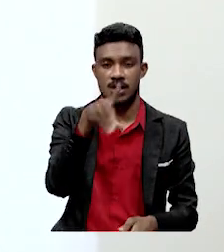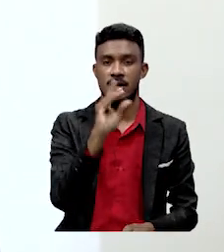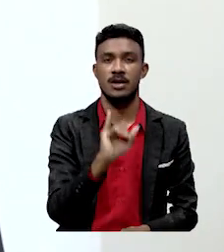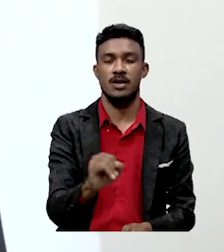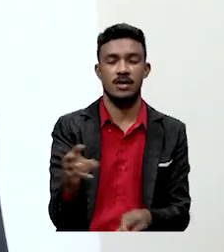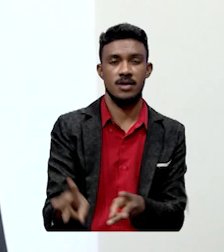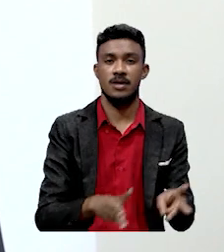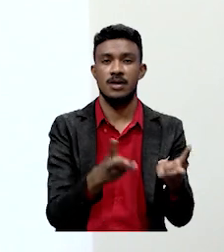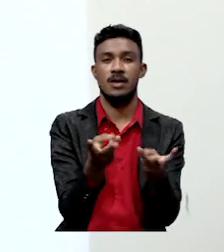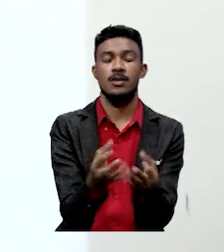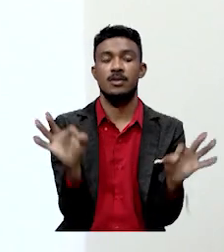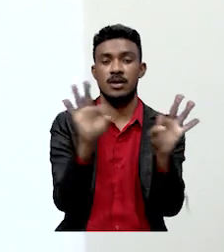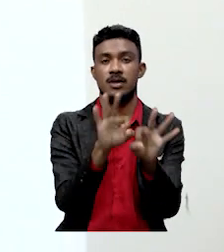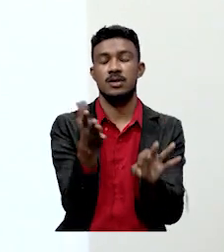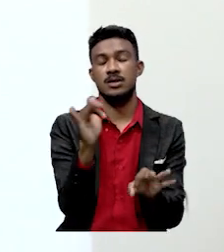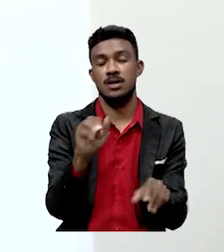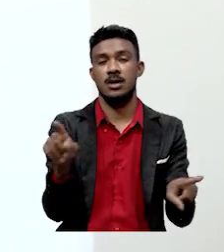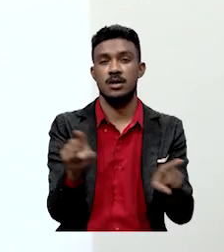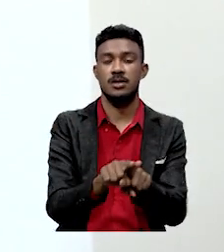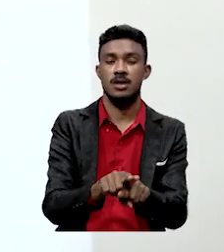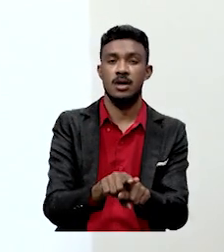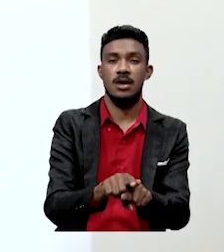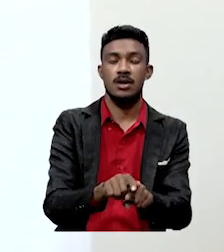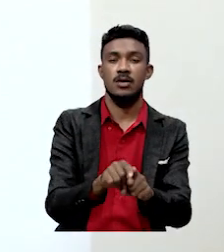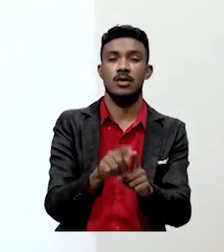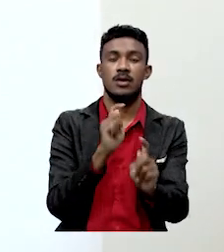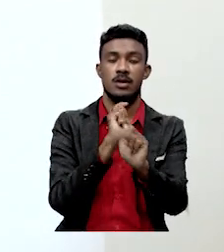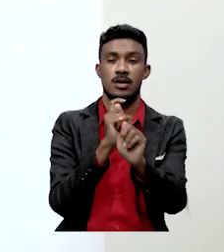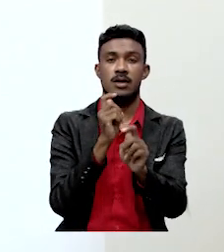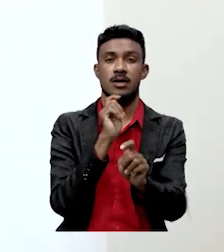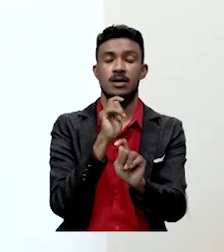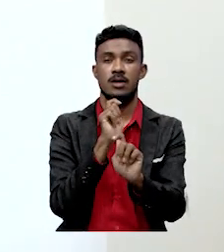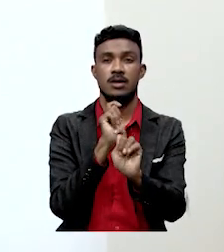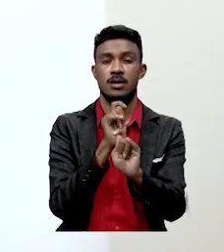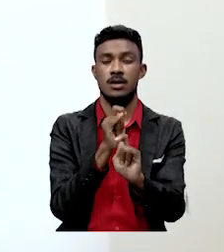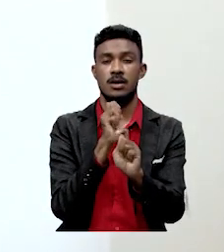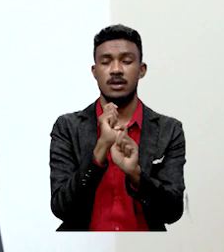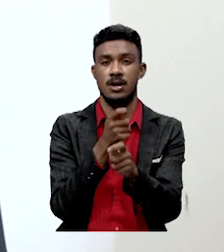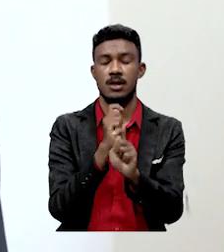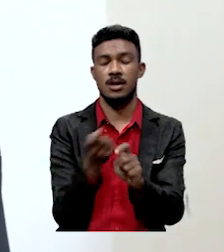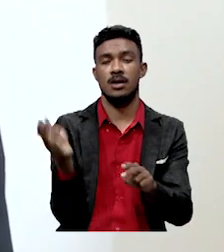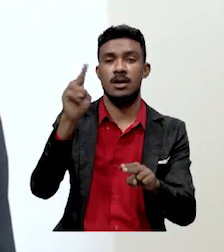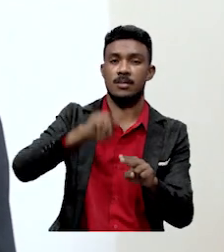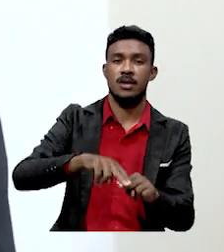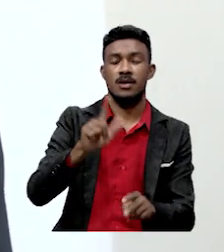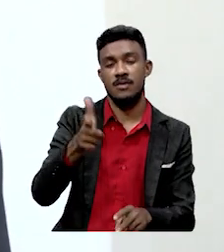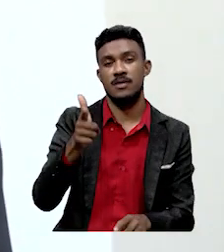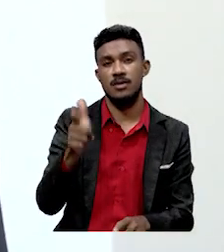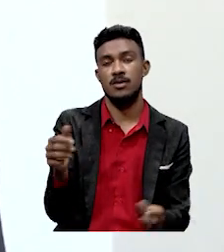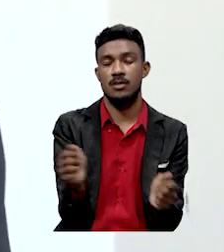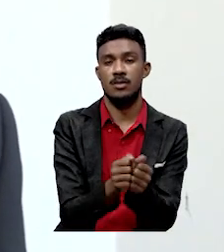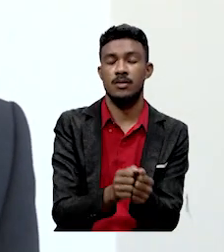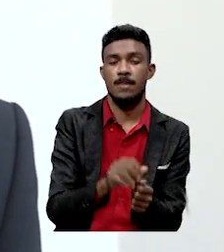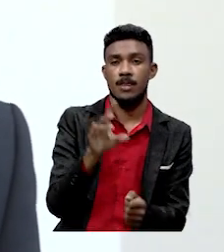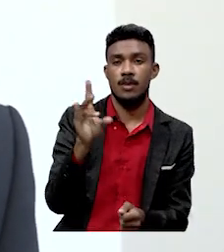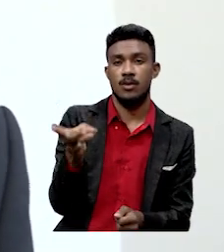ser. Atualmente tem 20 viaturas e de lá. Agora dá o município dele, a operação, 49 viaturas.